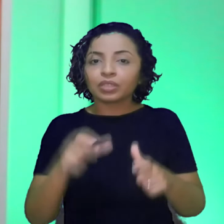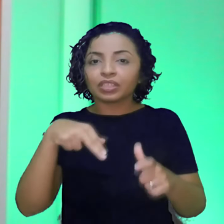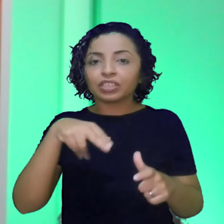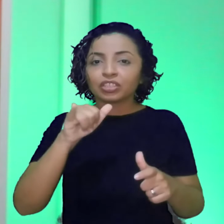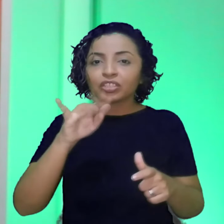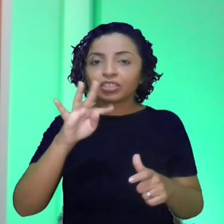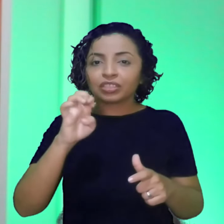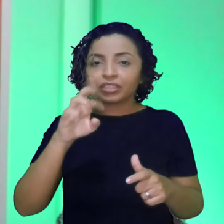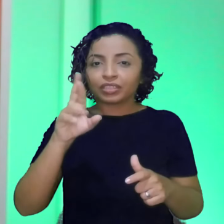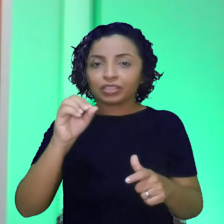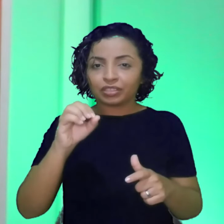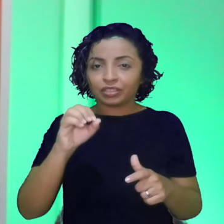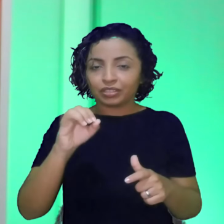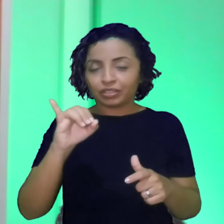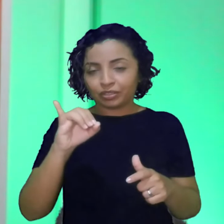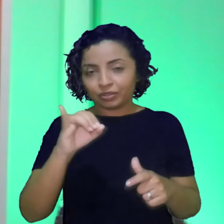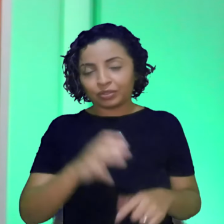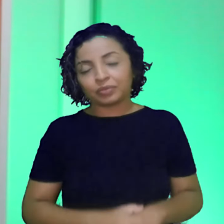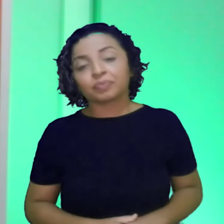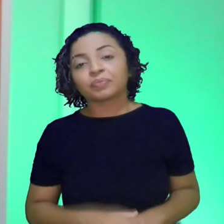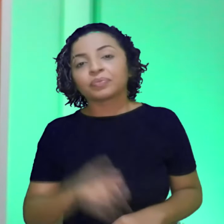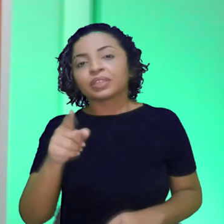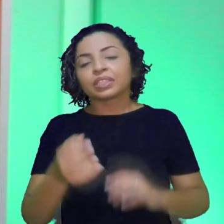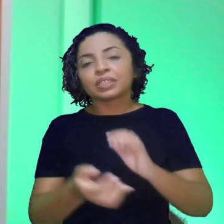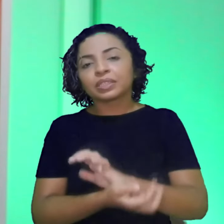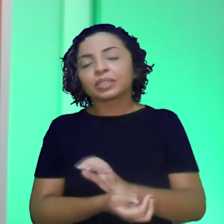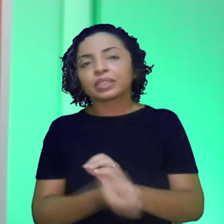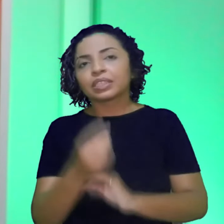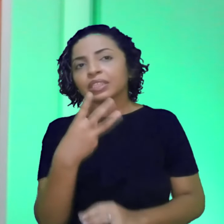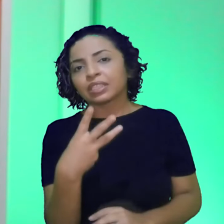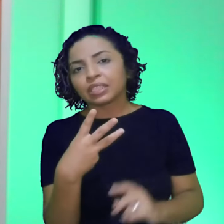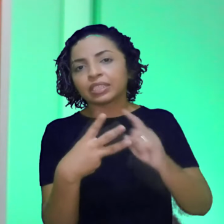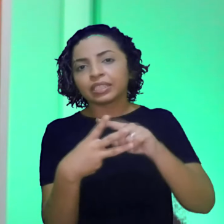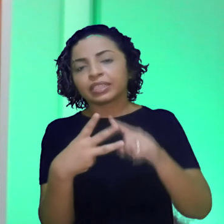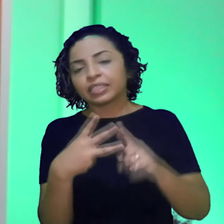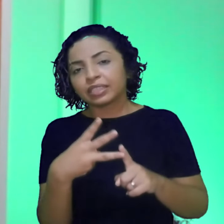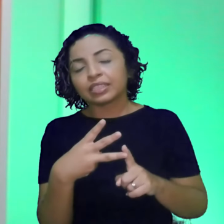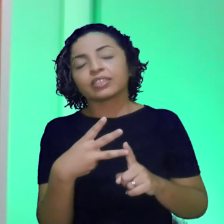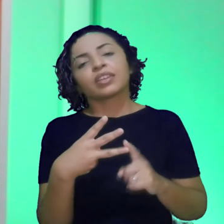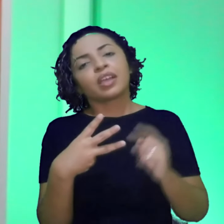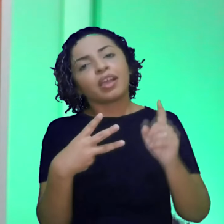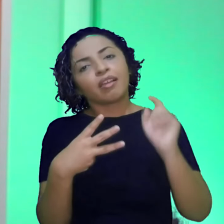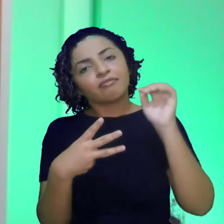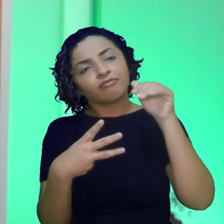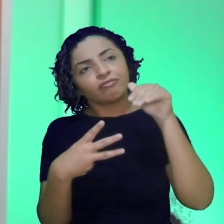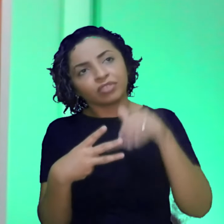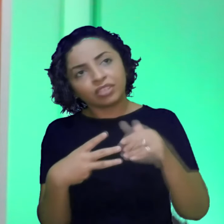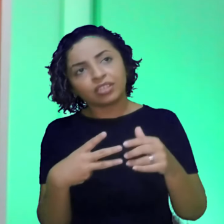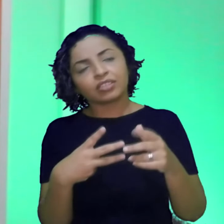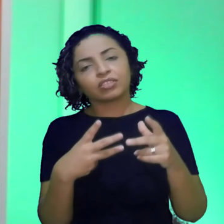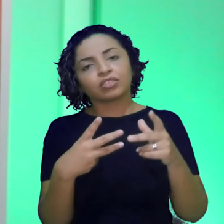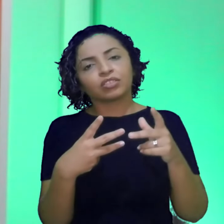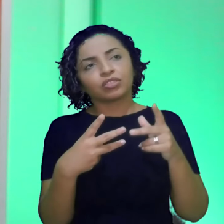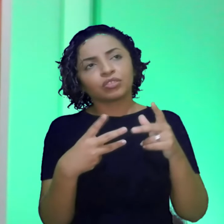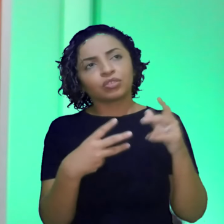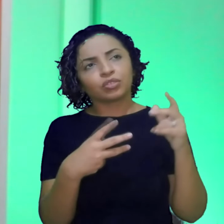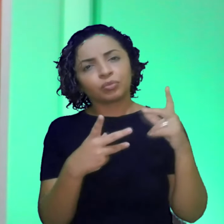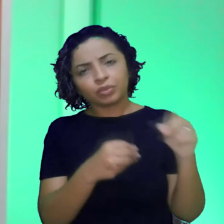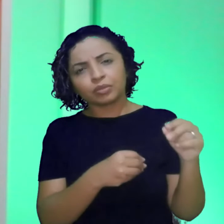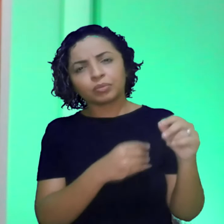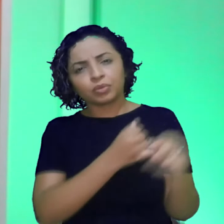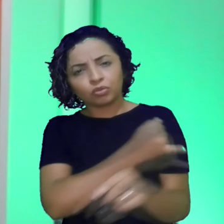Leonardo Valente. Lançou pela Mondrongo 3 livros, finalista do Prêmio Rio de Janeiro. Lançou Calote ano